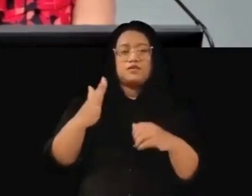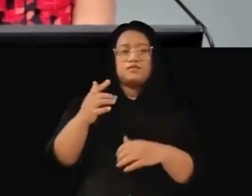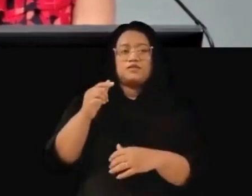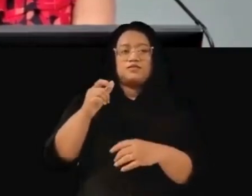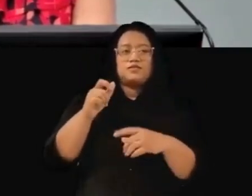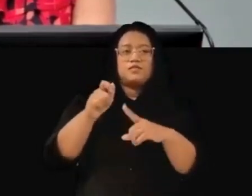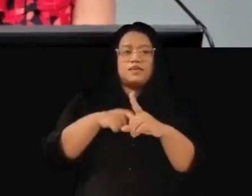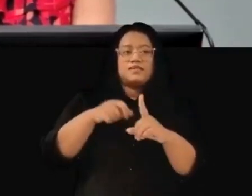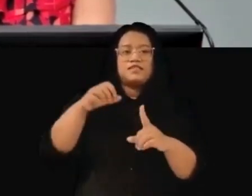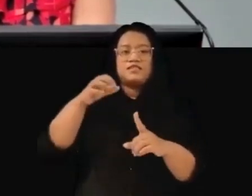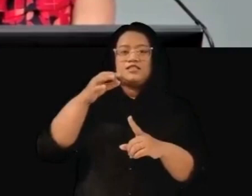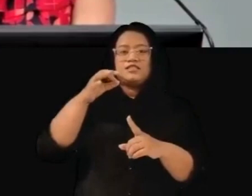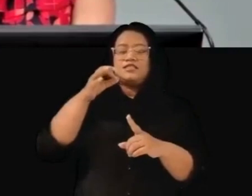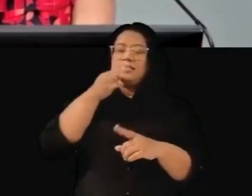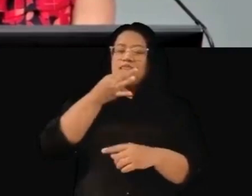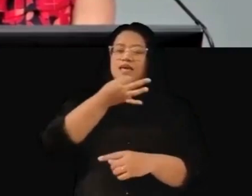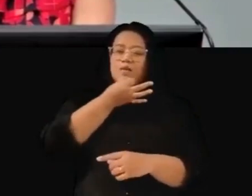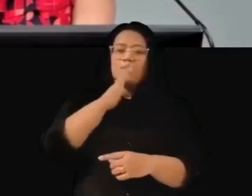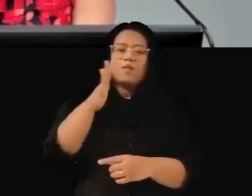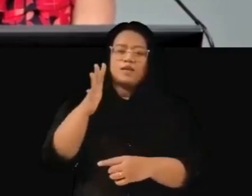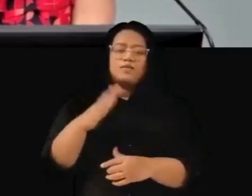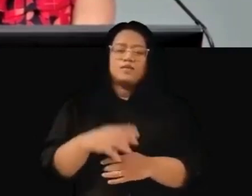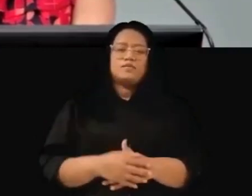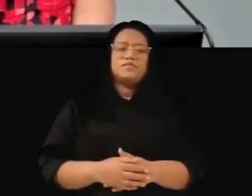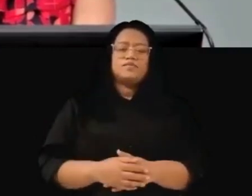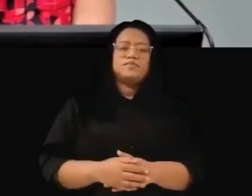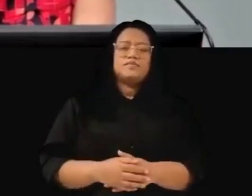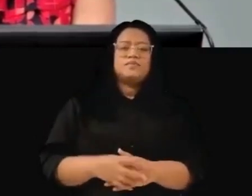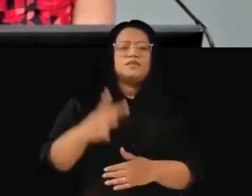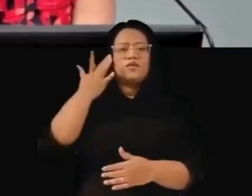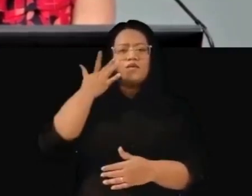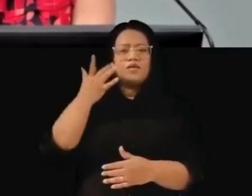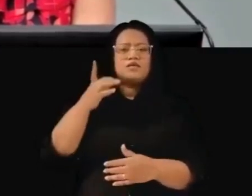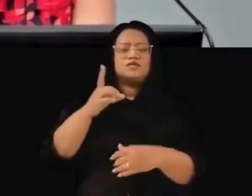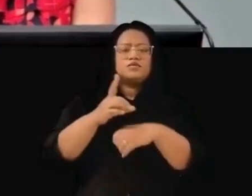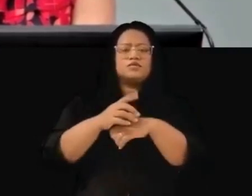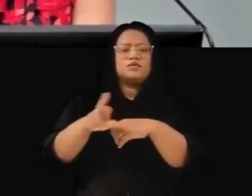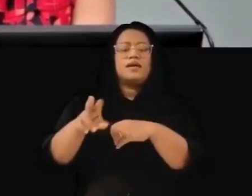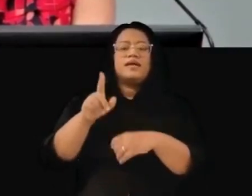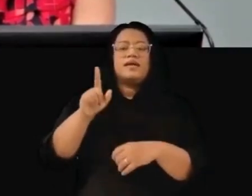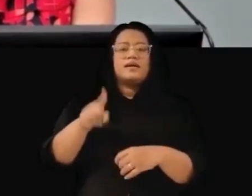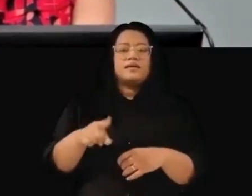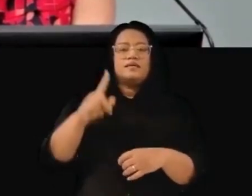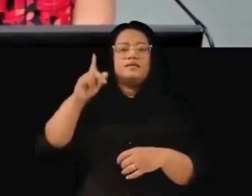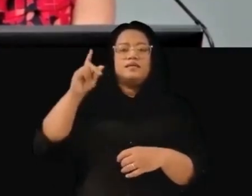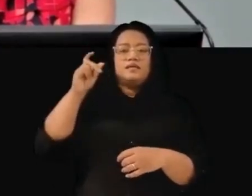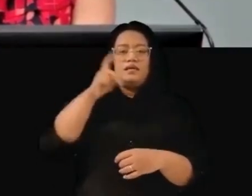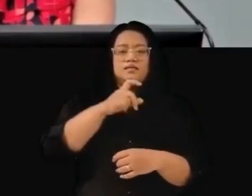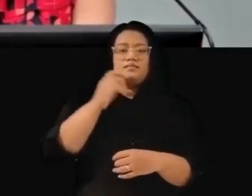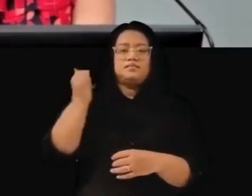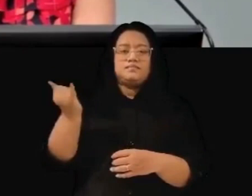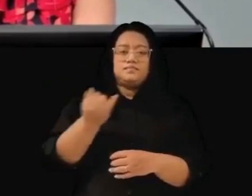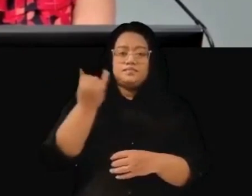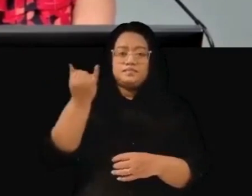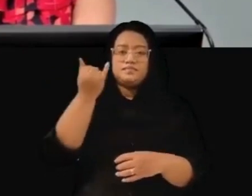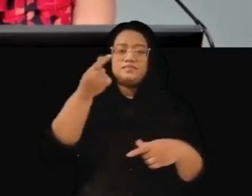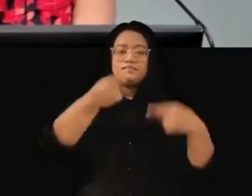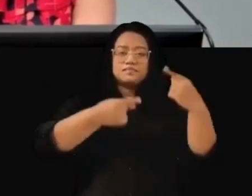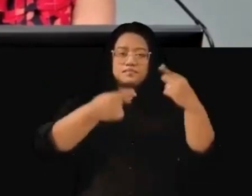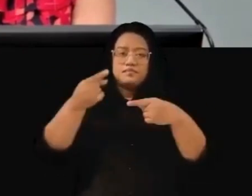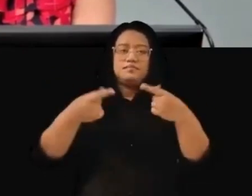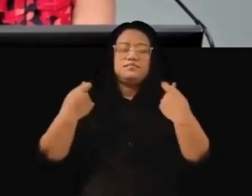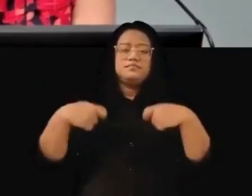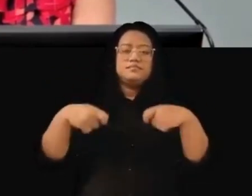estou bem lembrado. Então, eu diria, doutora, que é de fato uma situação muito importante, mas o diálogo ele é fundamental, né?